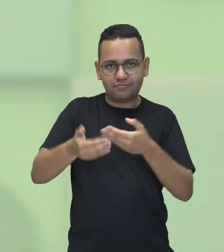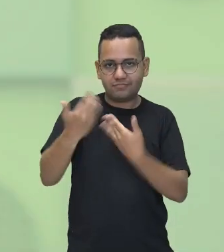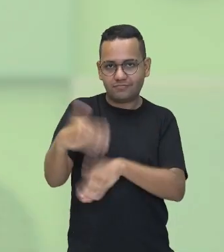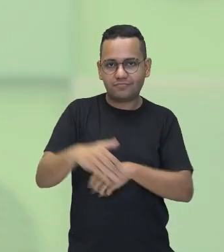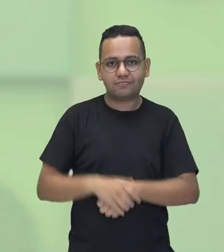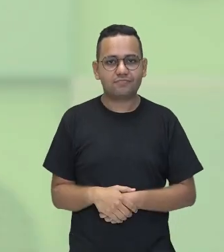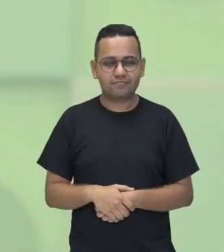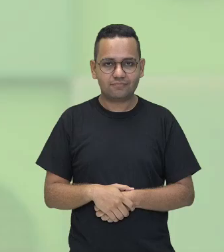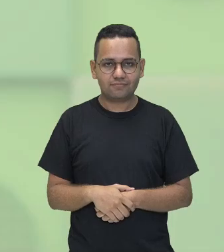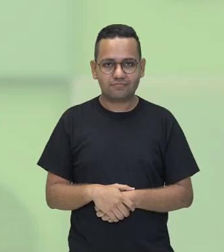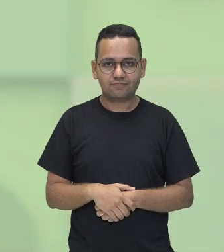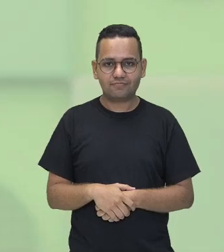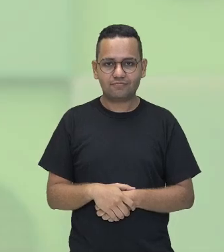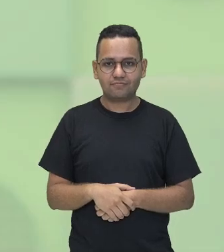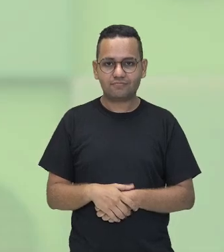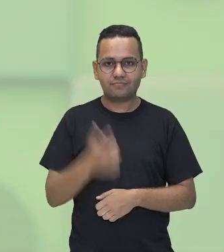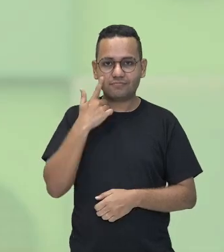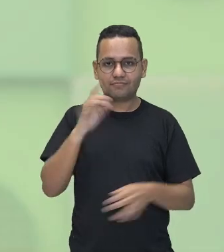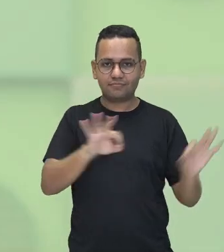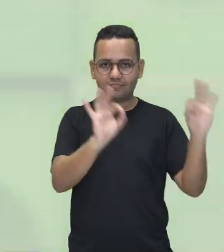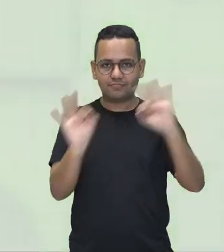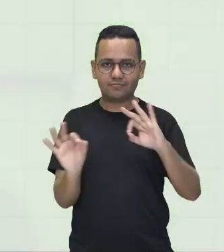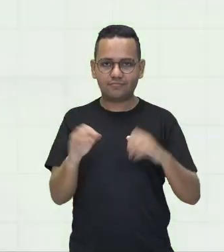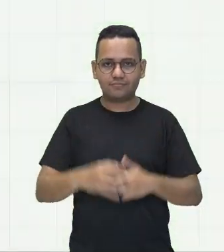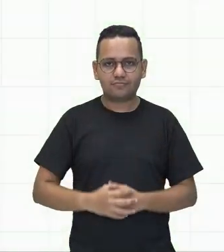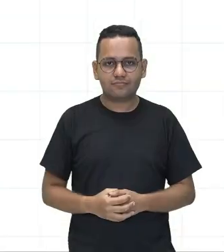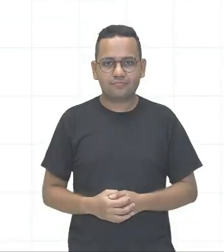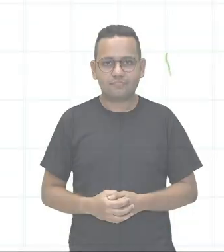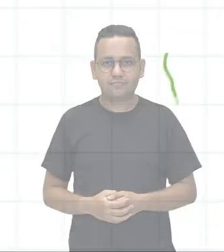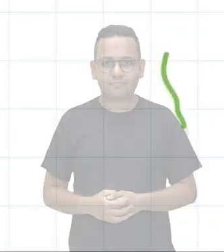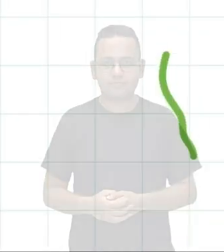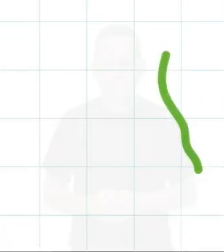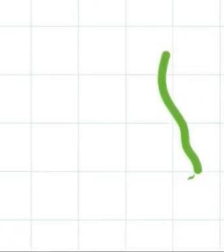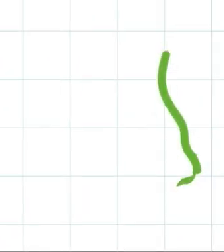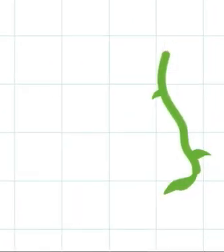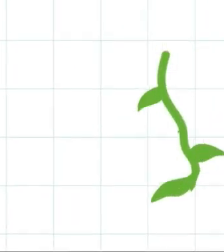avaliação. Então, vamos para a nossa aula.